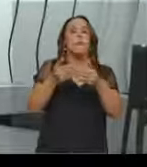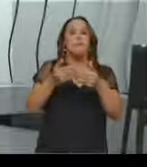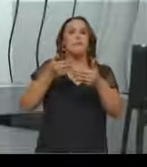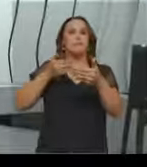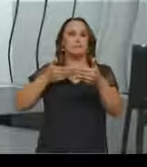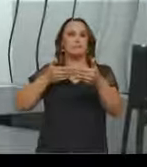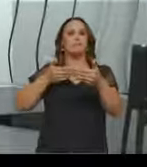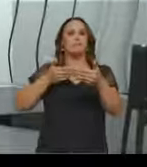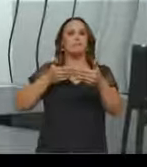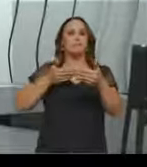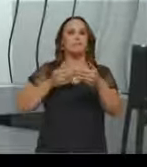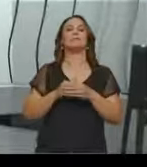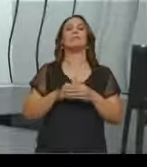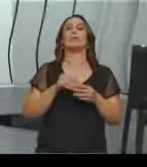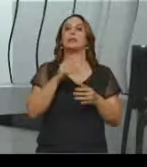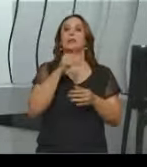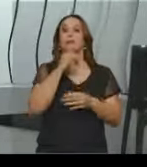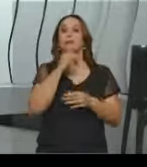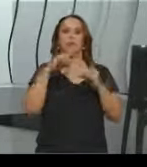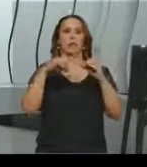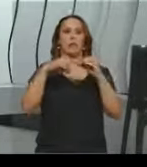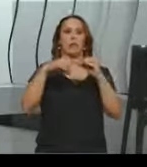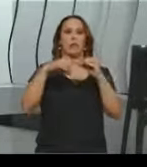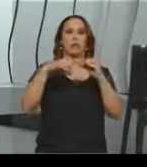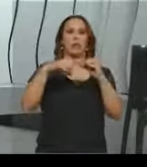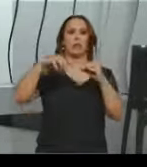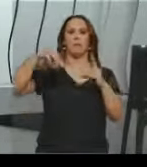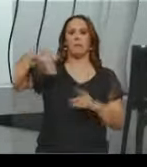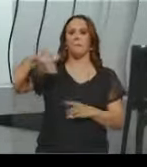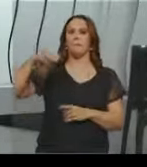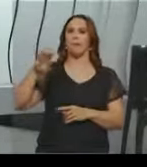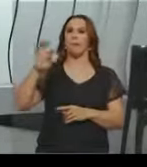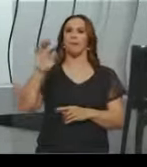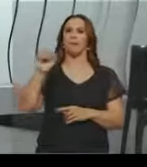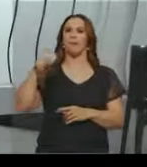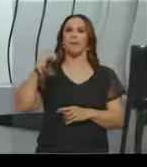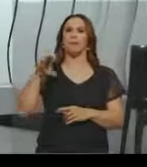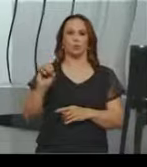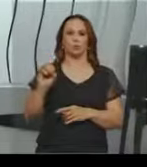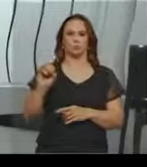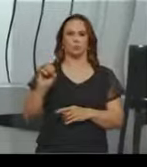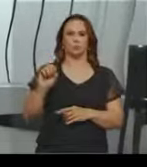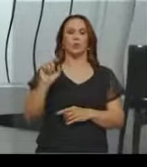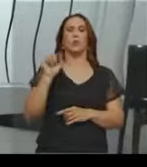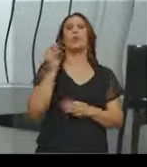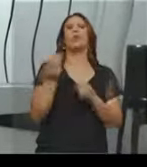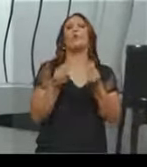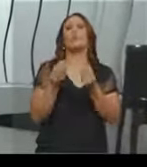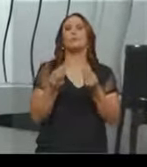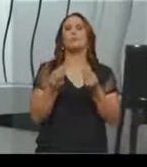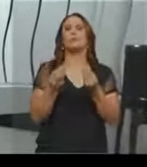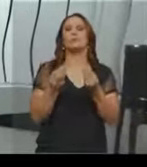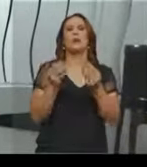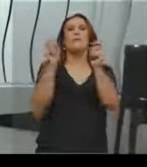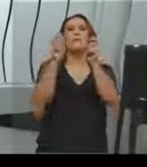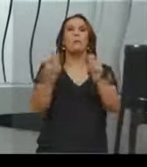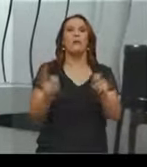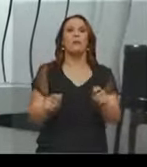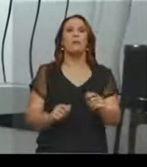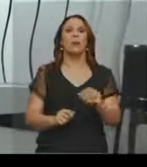representa? Nós representamos o C e 4 tracinhos, mostrando ali os hidrogênios, né? Então, ali seria aqui. Só